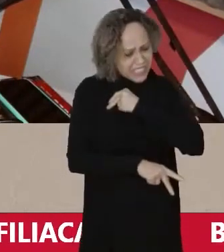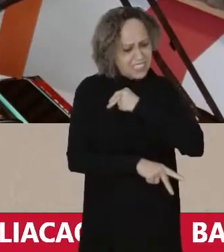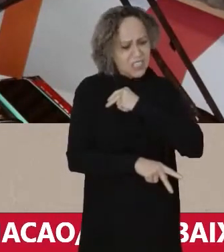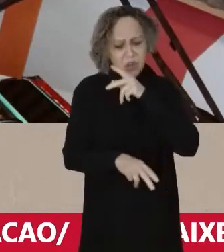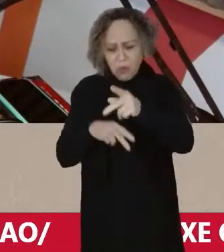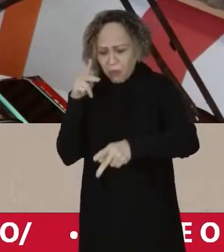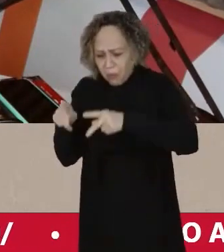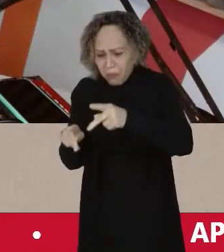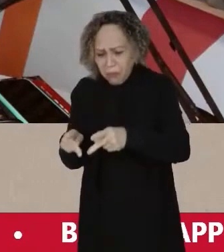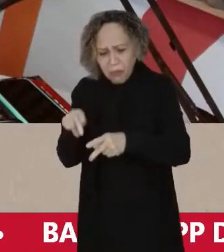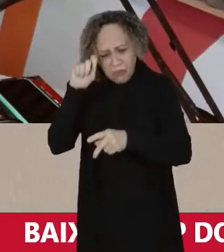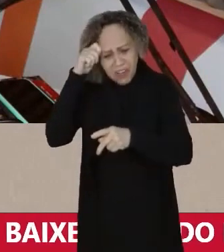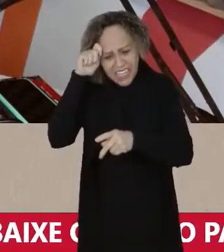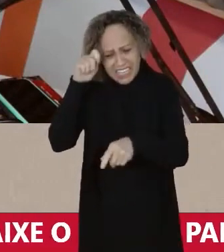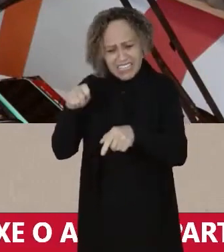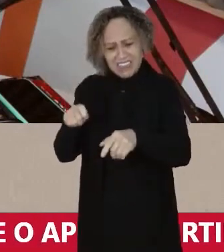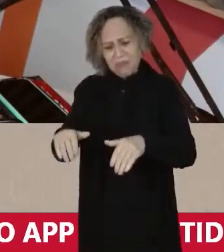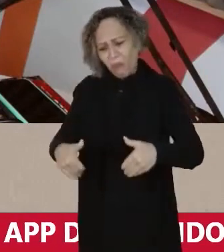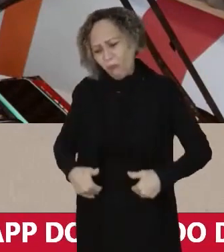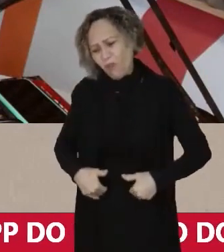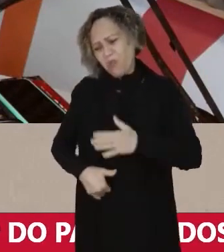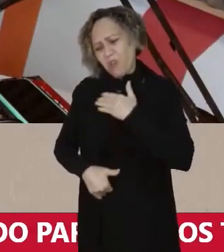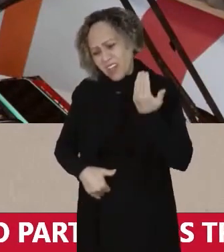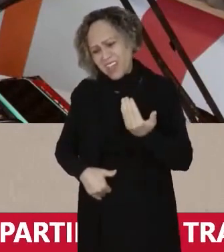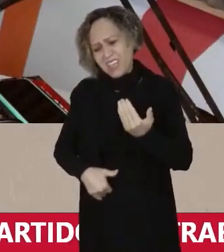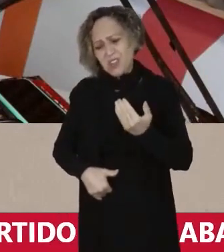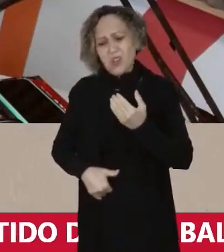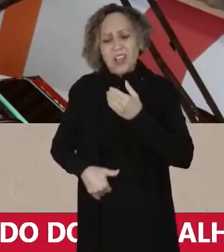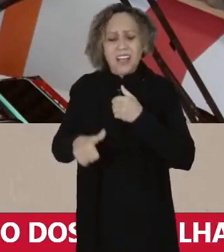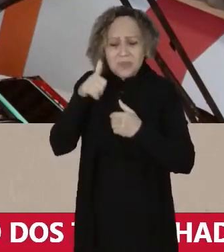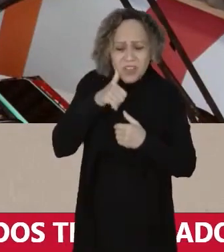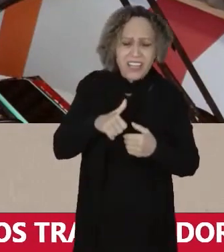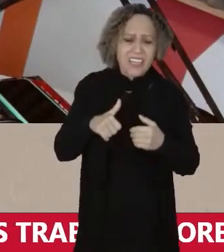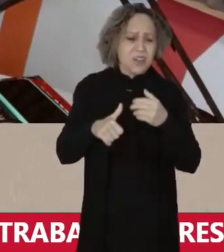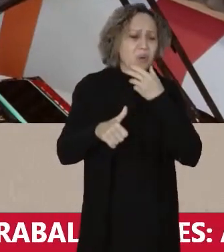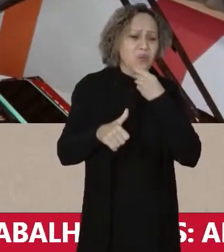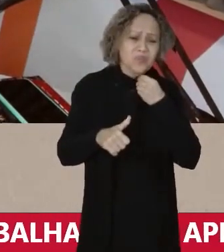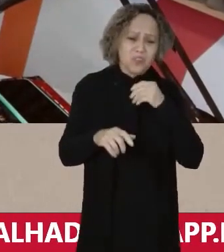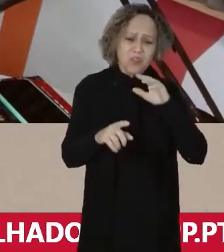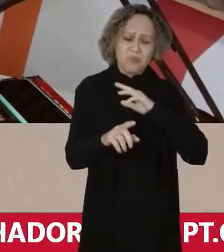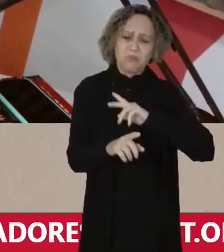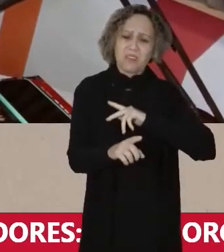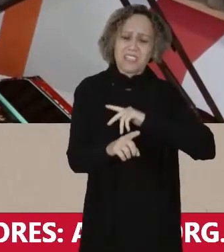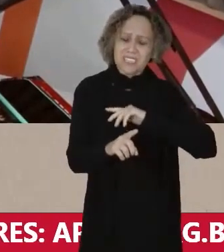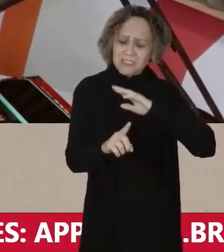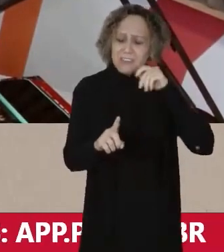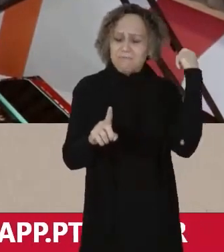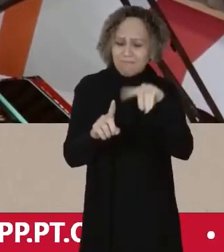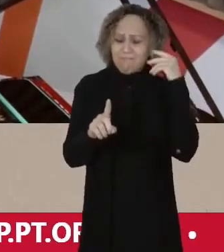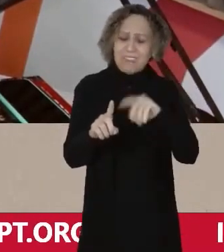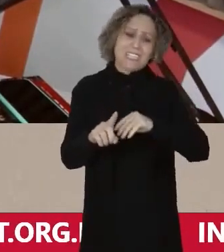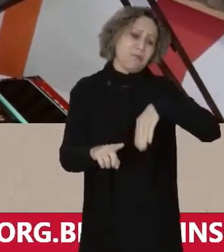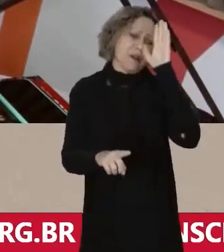estão com fome, as mulheres, então, os homens em casa estão batendo muito mais nas mulheres. Nós precisamos de